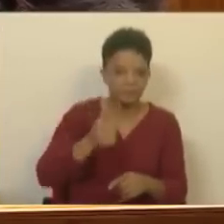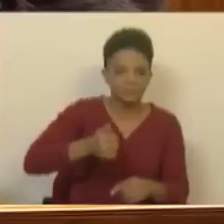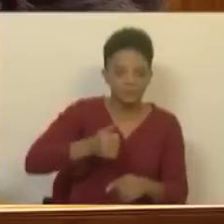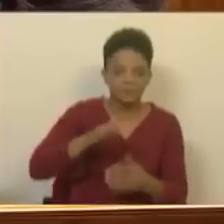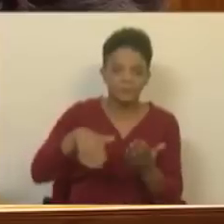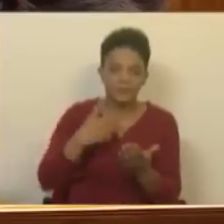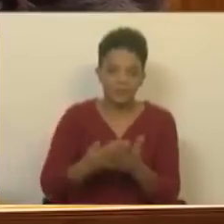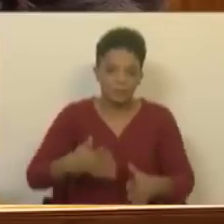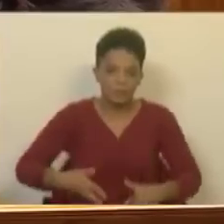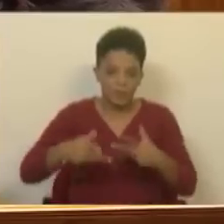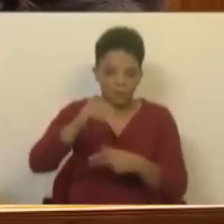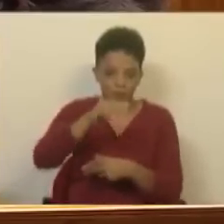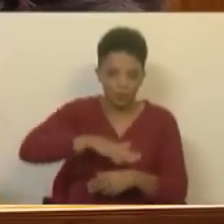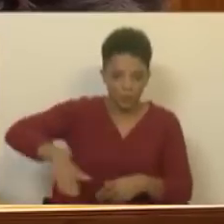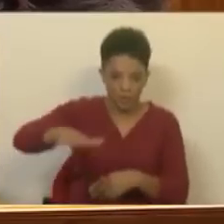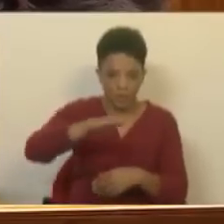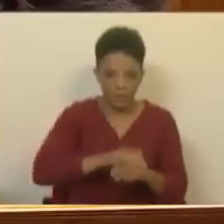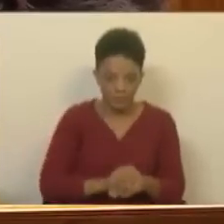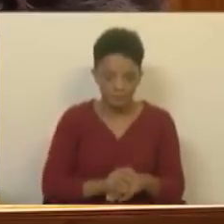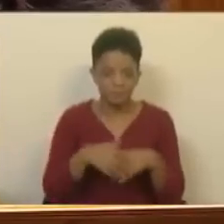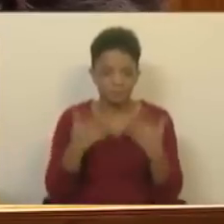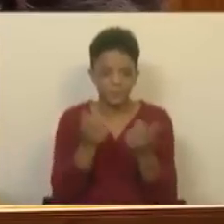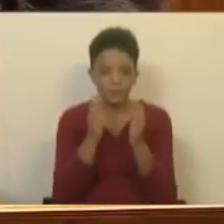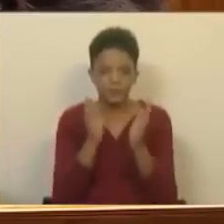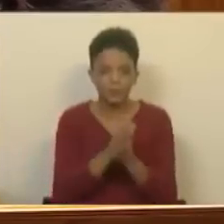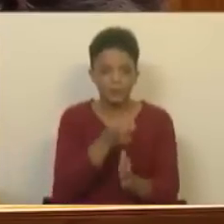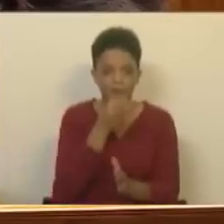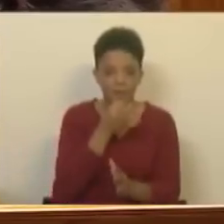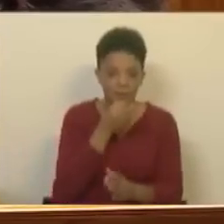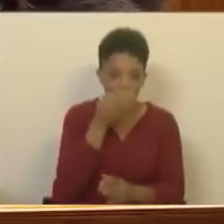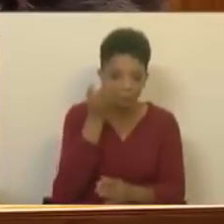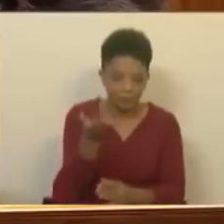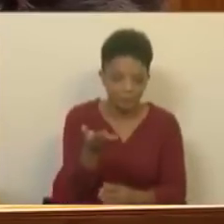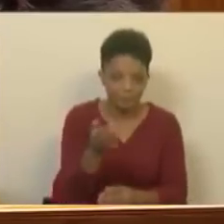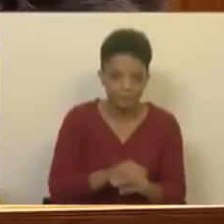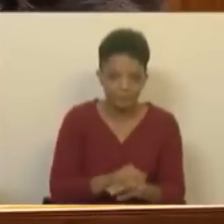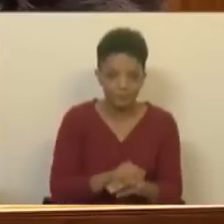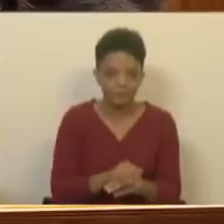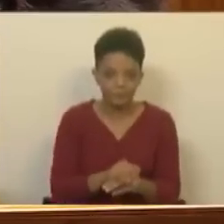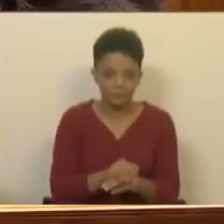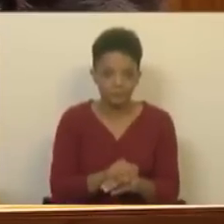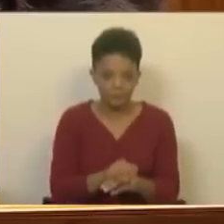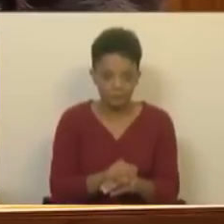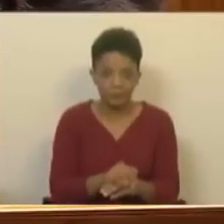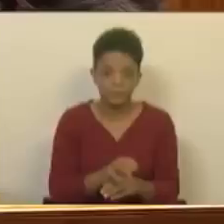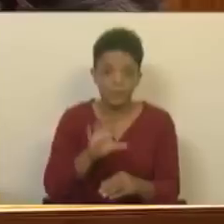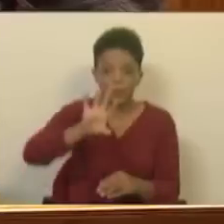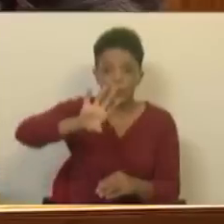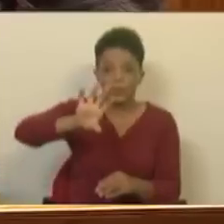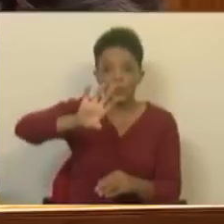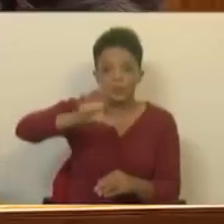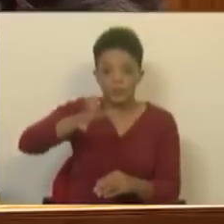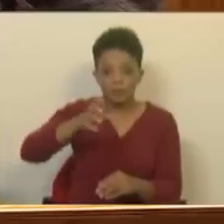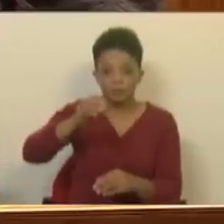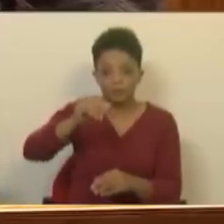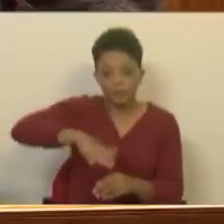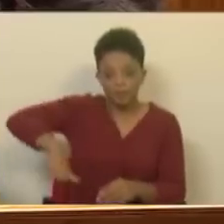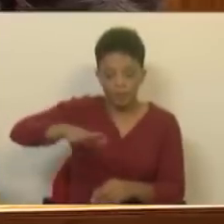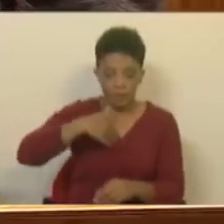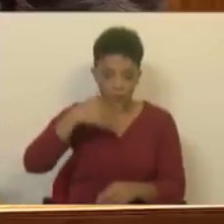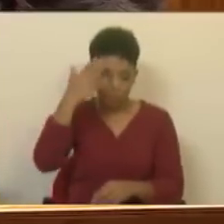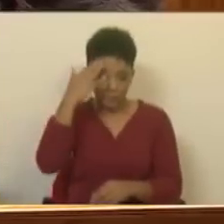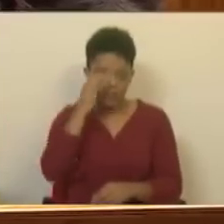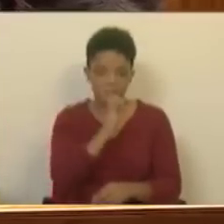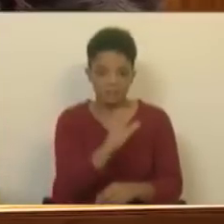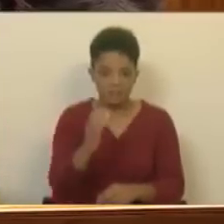ao desenvolvimento Regional ora tudo o que referiu está incito no concelho de desenvolvimento Regional as competências